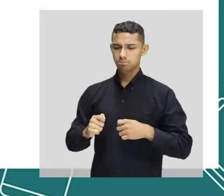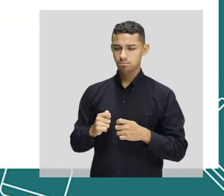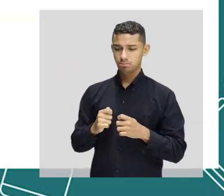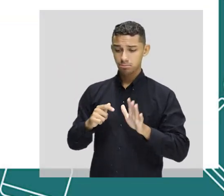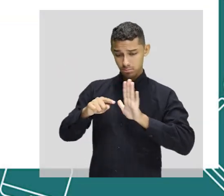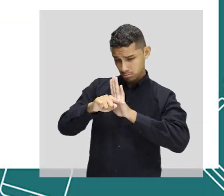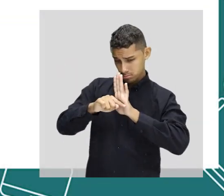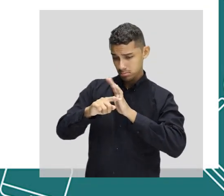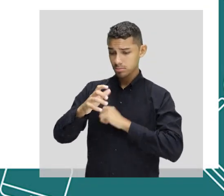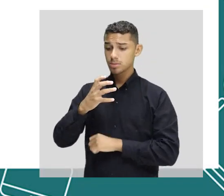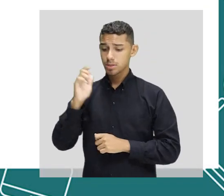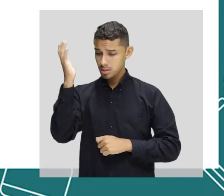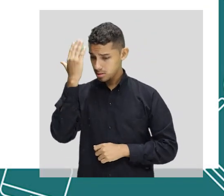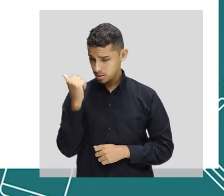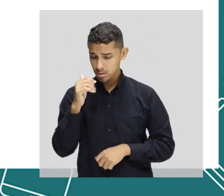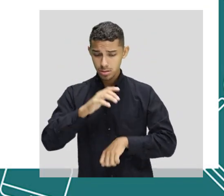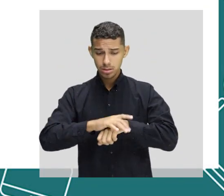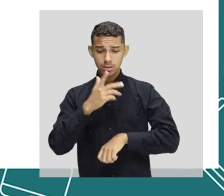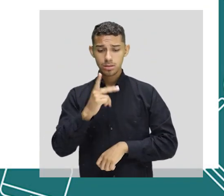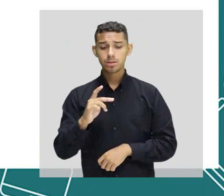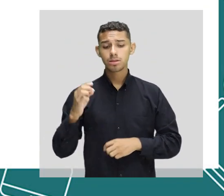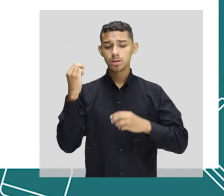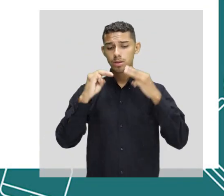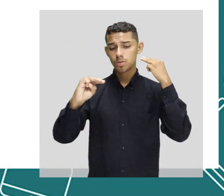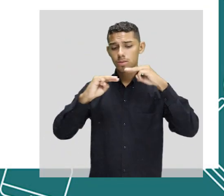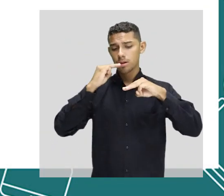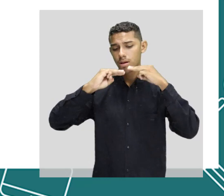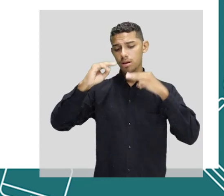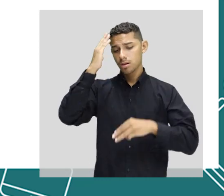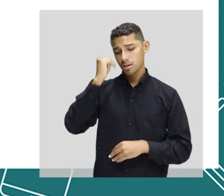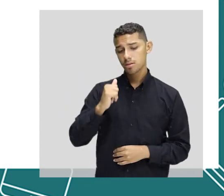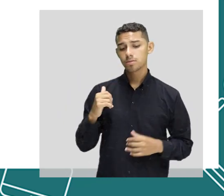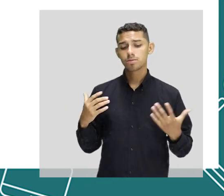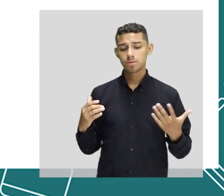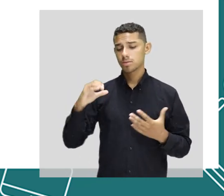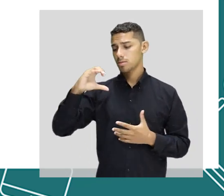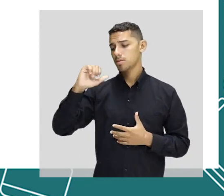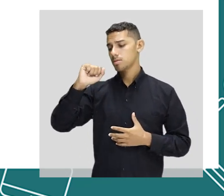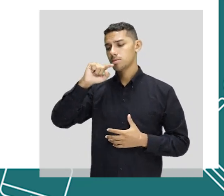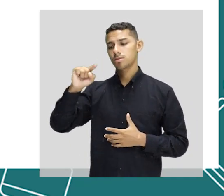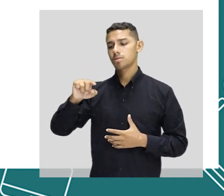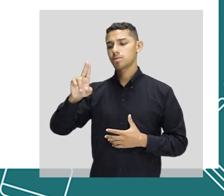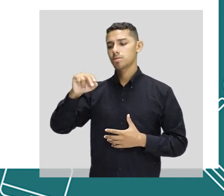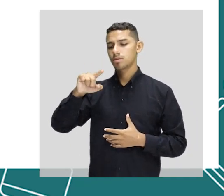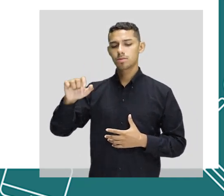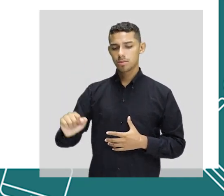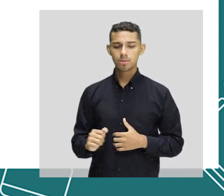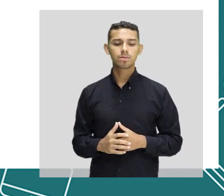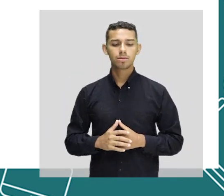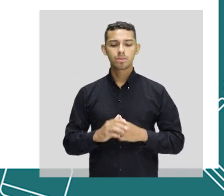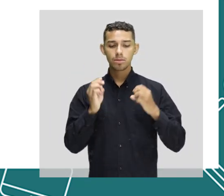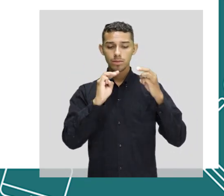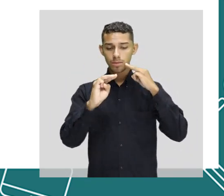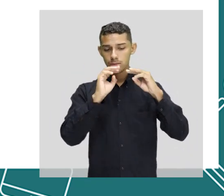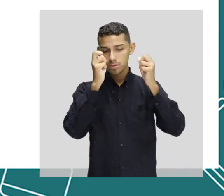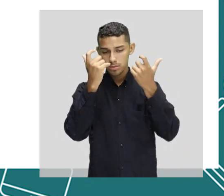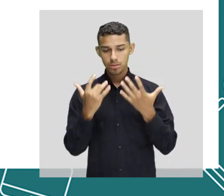aqui pela fonte, a gente já sabe que vai se tratar de uma música. No caso, do Cazuza. Diz